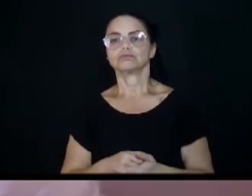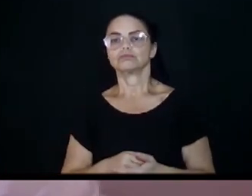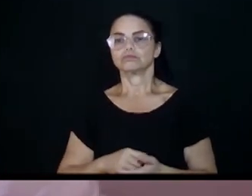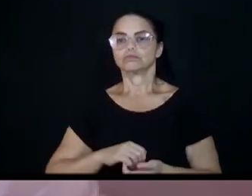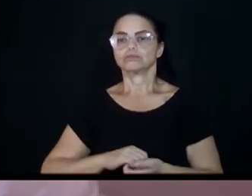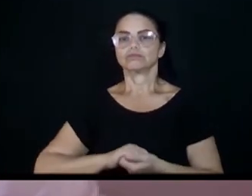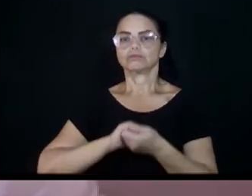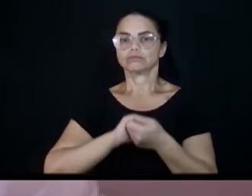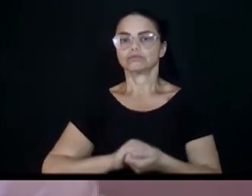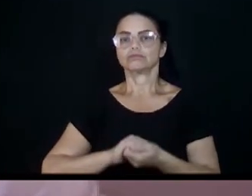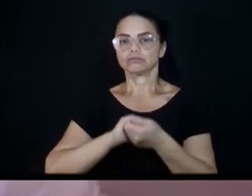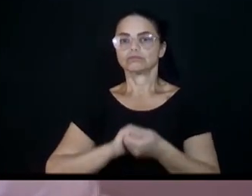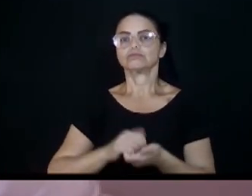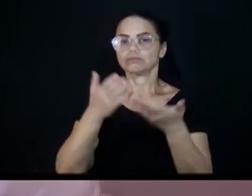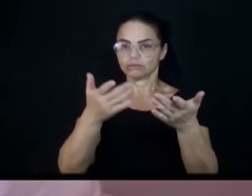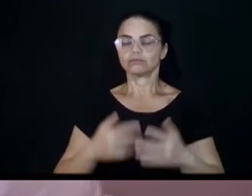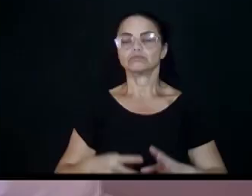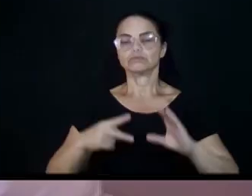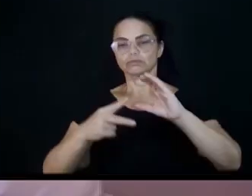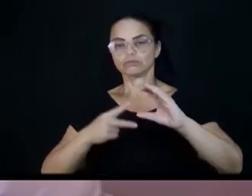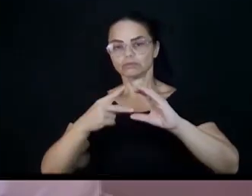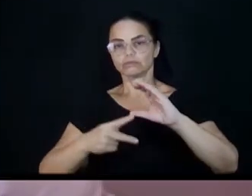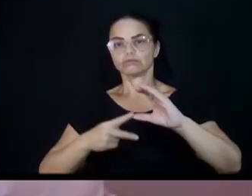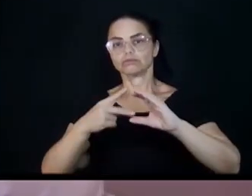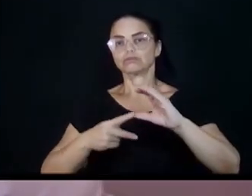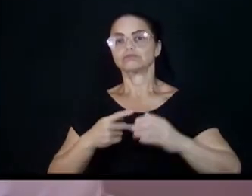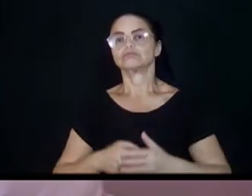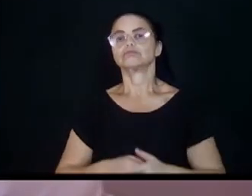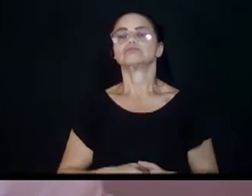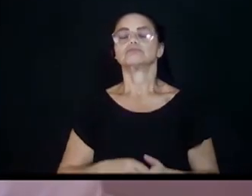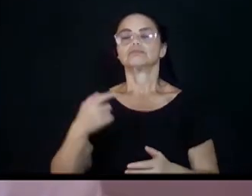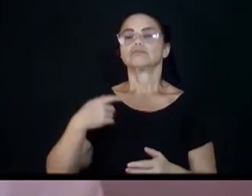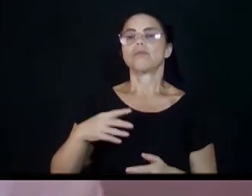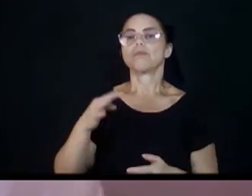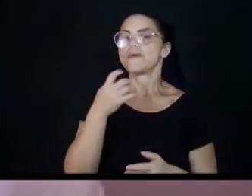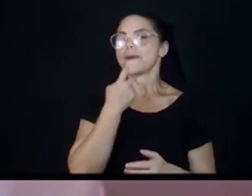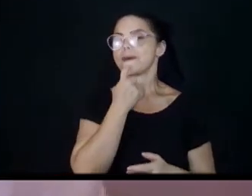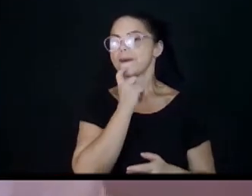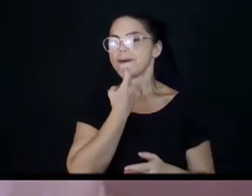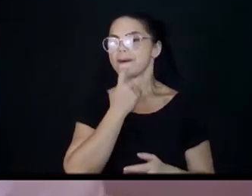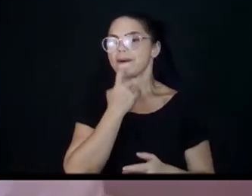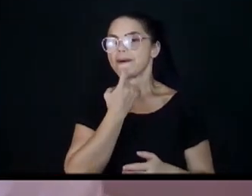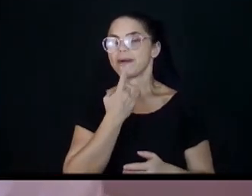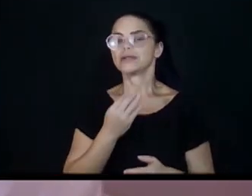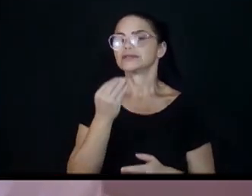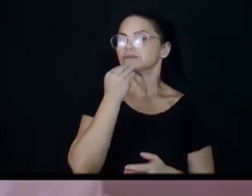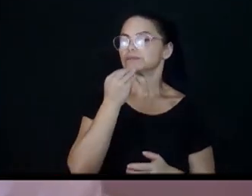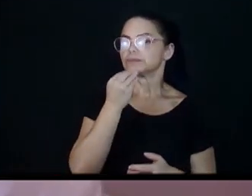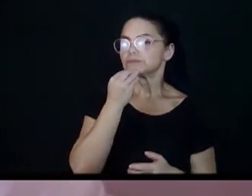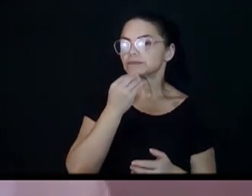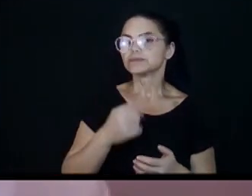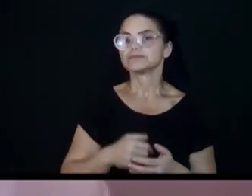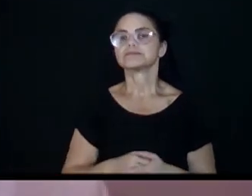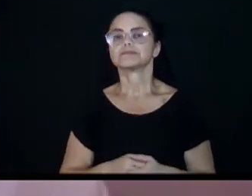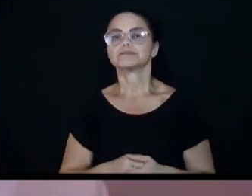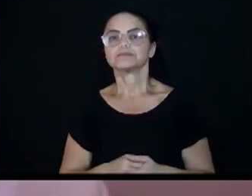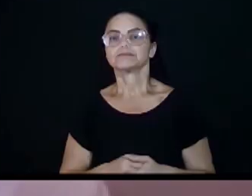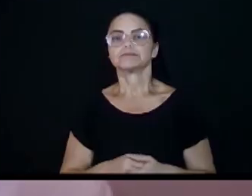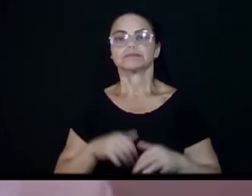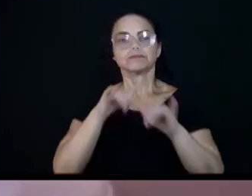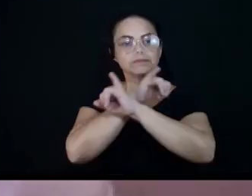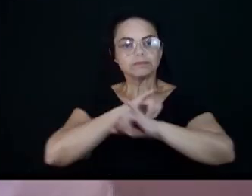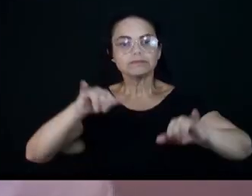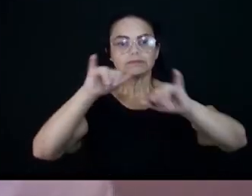da TV Câmara de Campinas por essa oportunidade de que se divulgue o Fevereiro